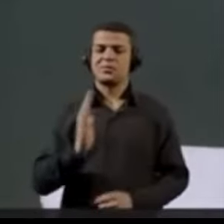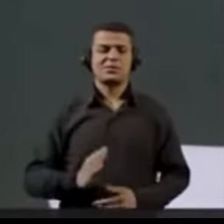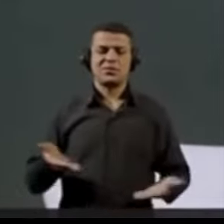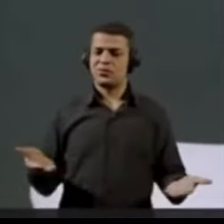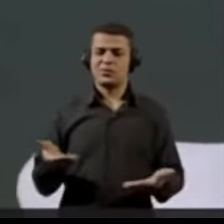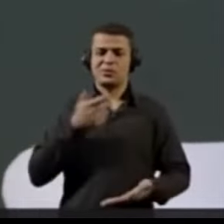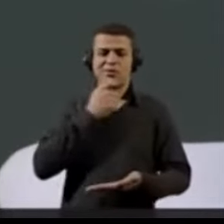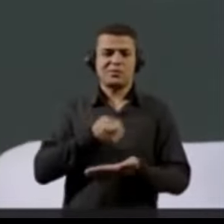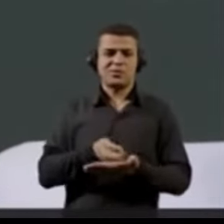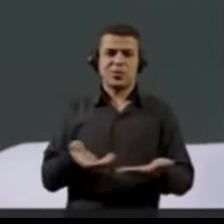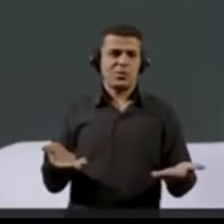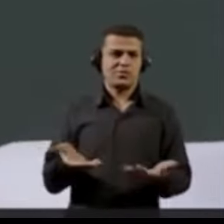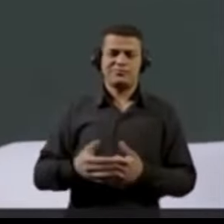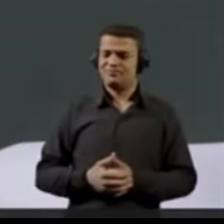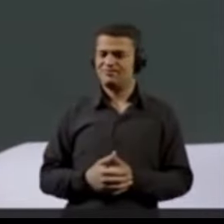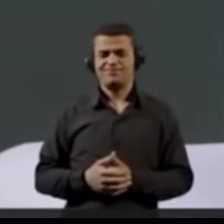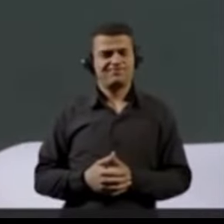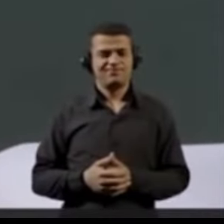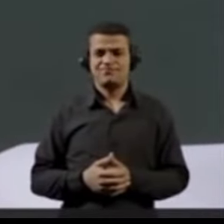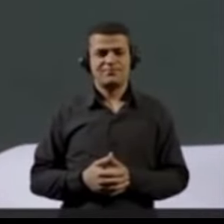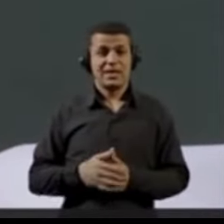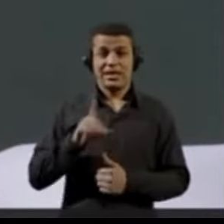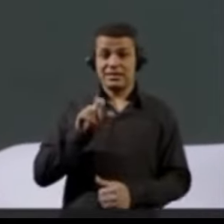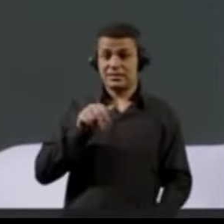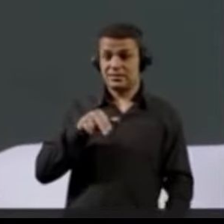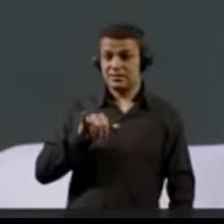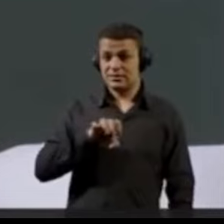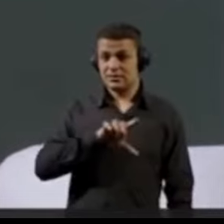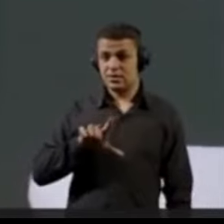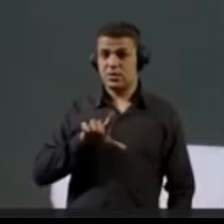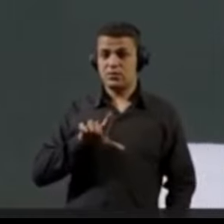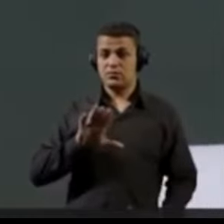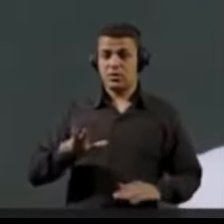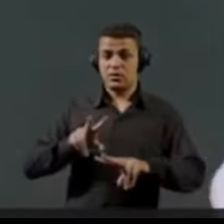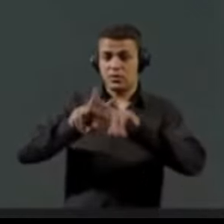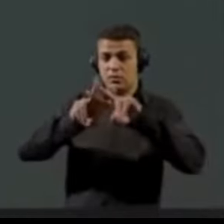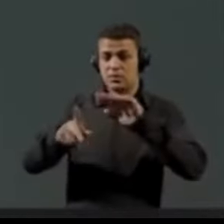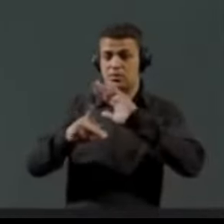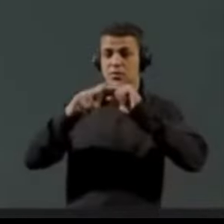na ditadura que nós vivemos hoje, Daniel Silveira foi preso por fazer críticas.